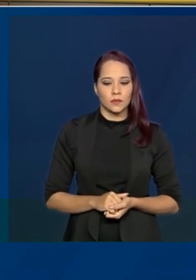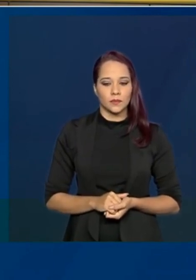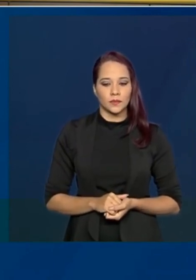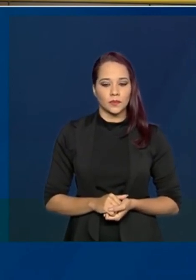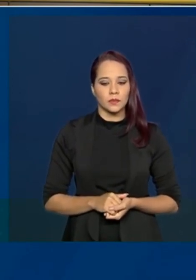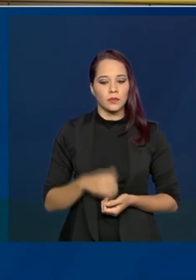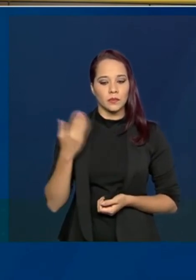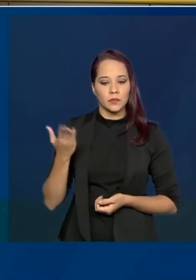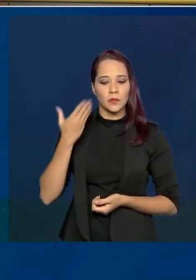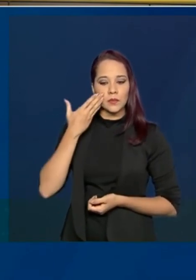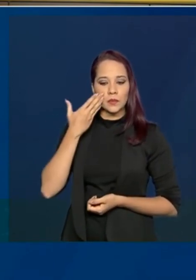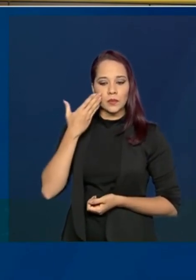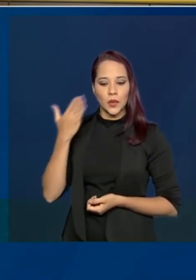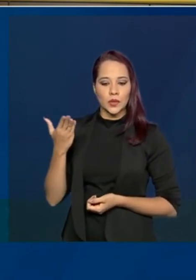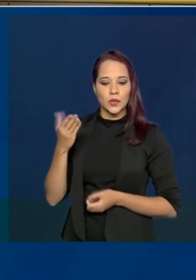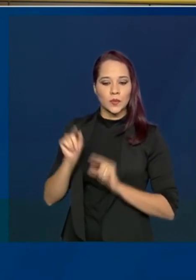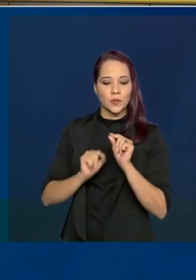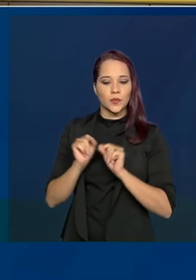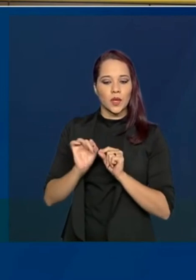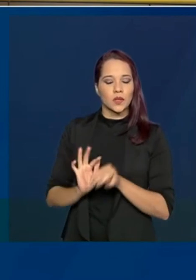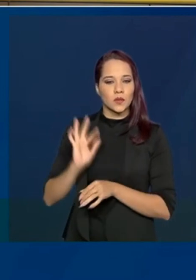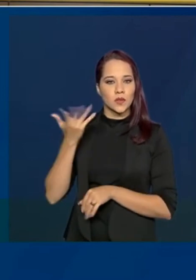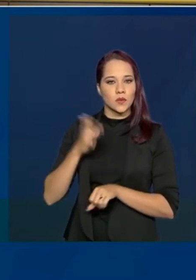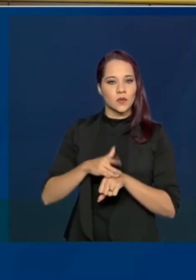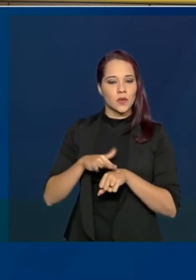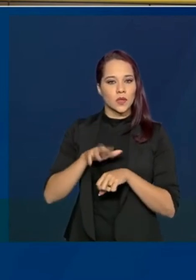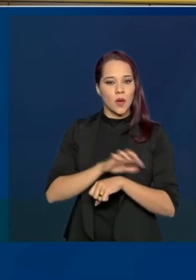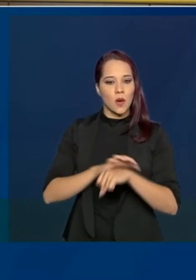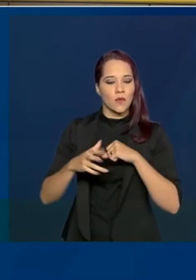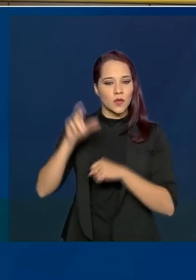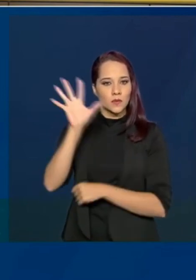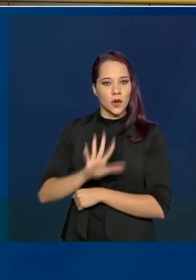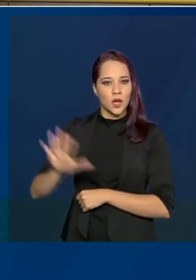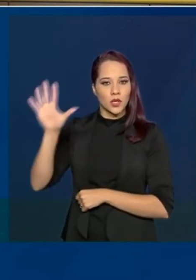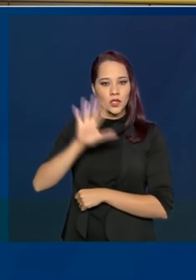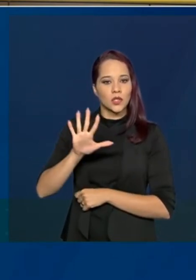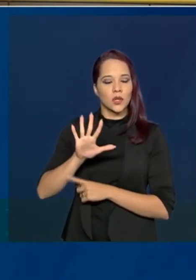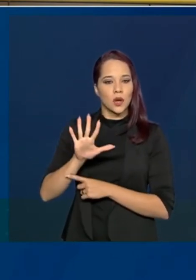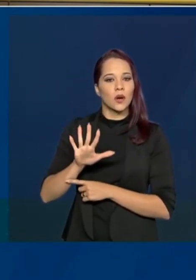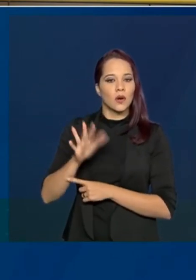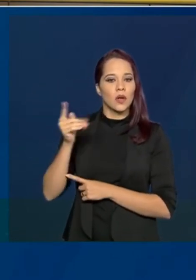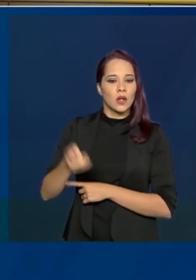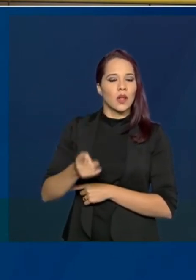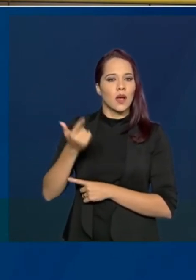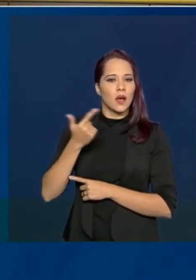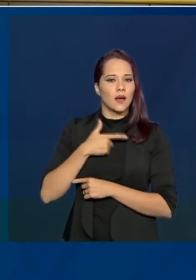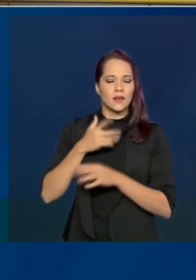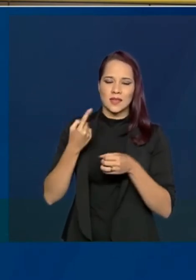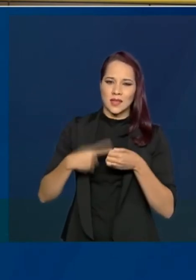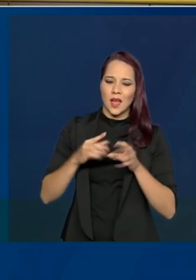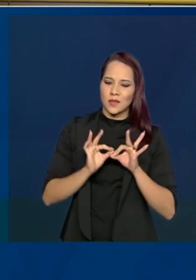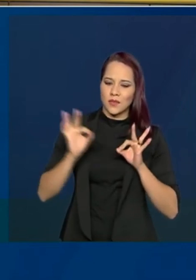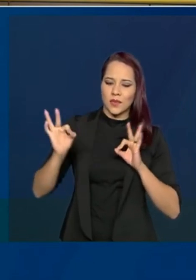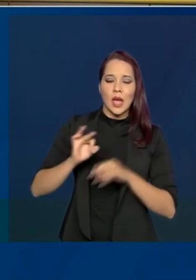Aqui mostra a distribuição da situação epidemiológica da Covid por regiões metropolitanas no interior. Então, em